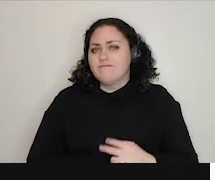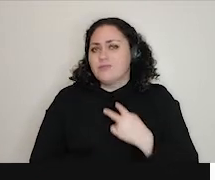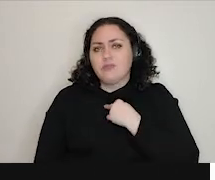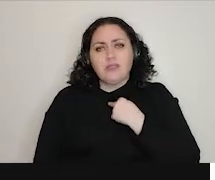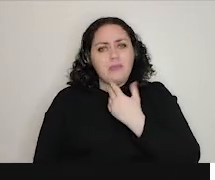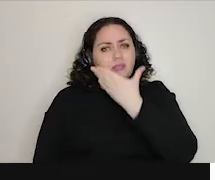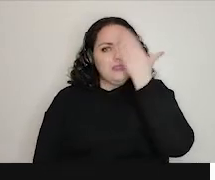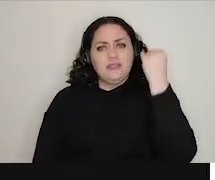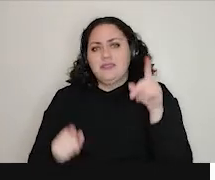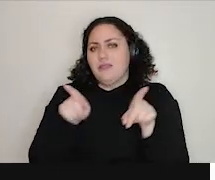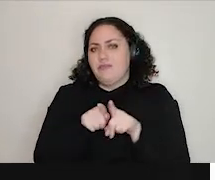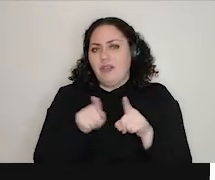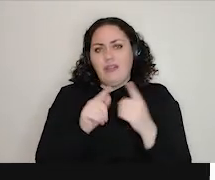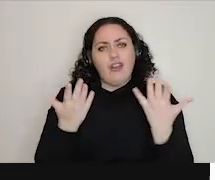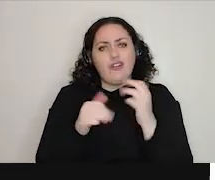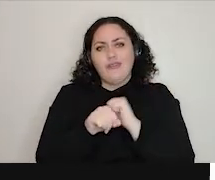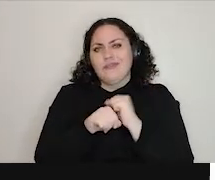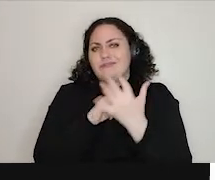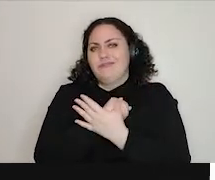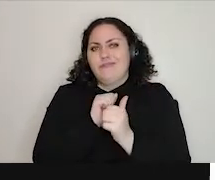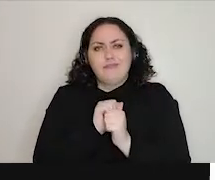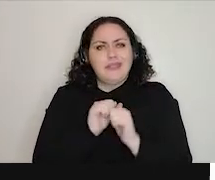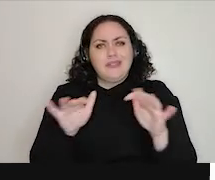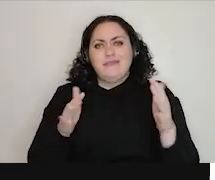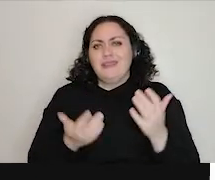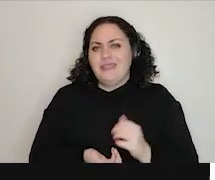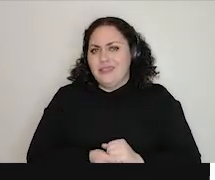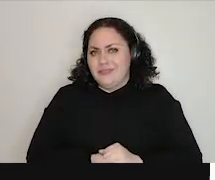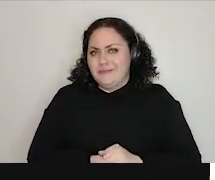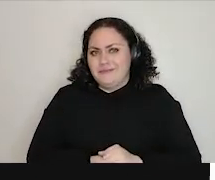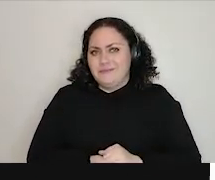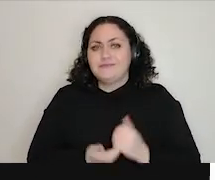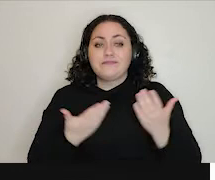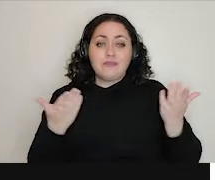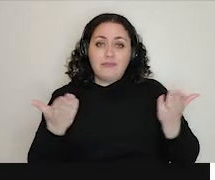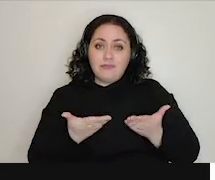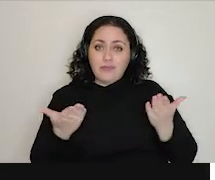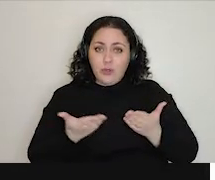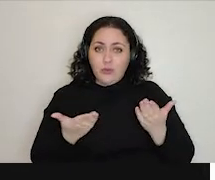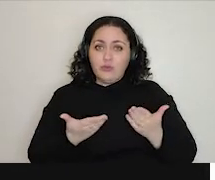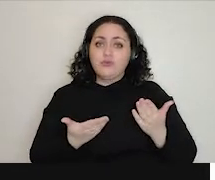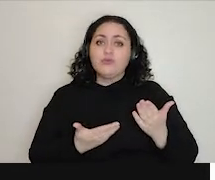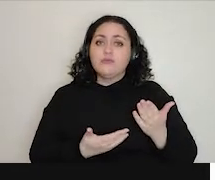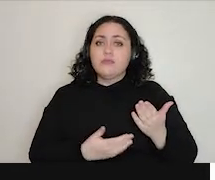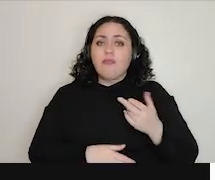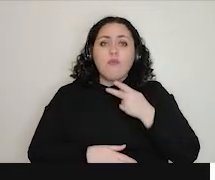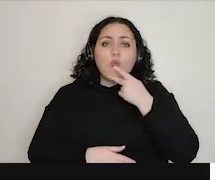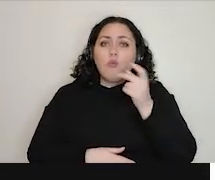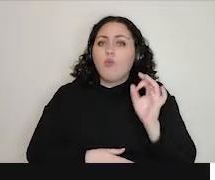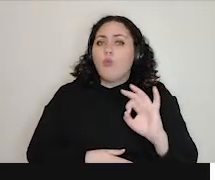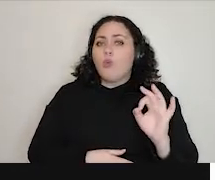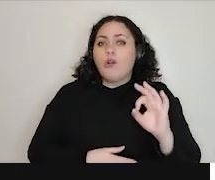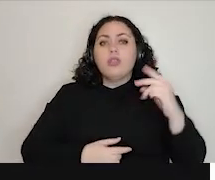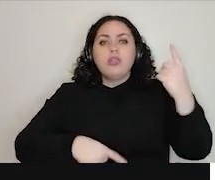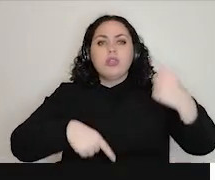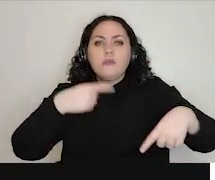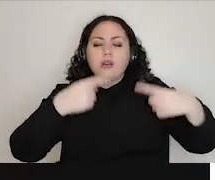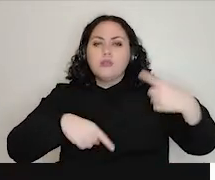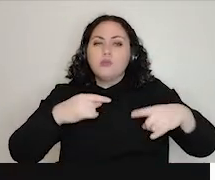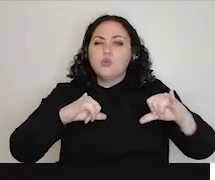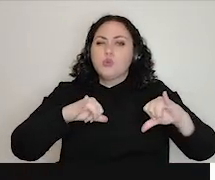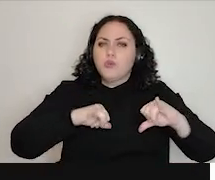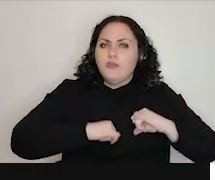pelo contexto da pandemia do coronavírus. Hoje, a gente não está debatendo o quanto de sofrimento